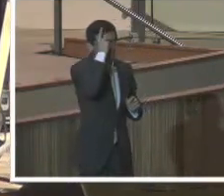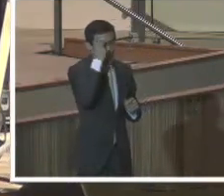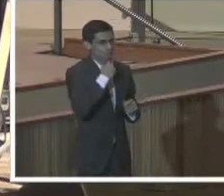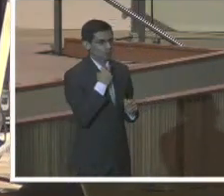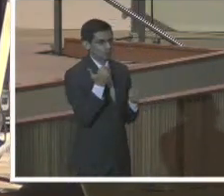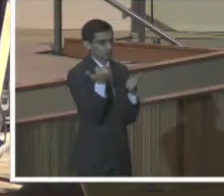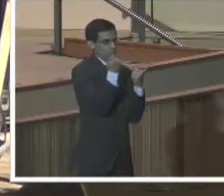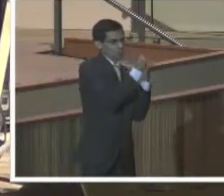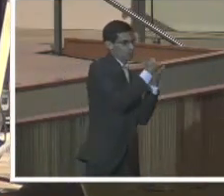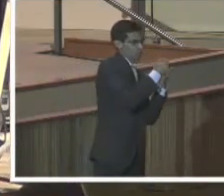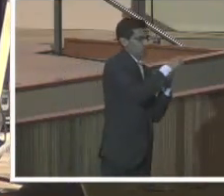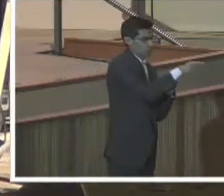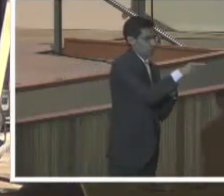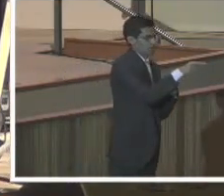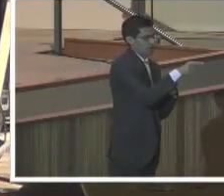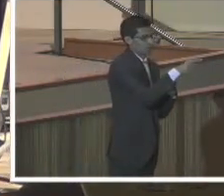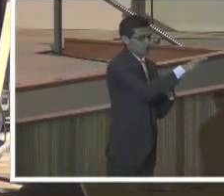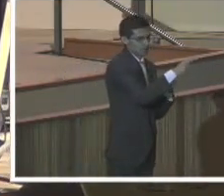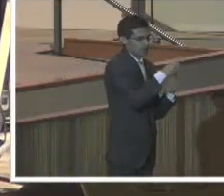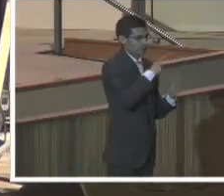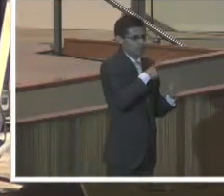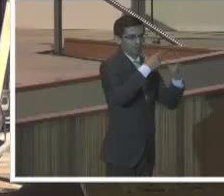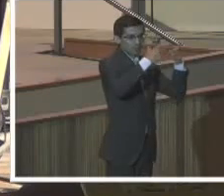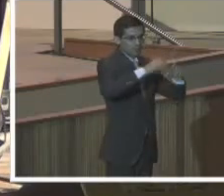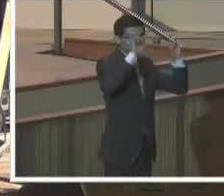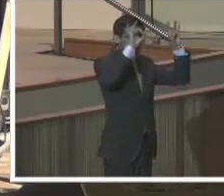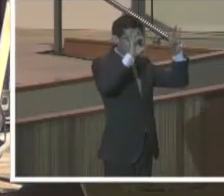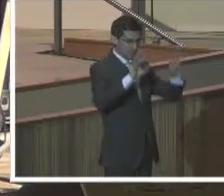insubstituível no reino de Deus.